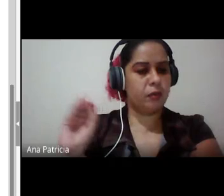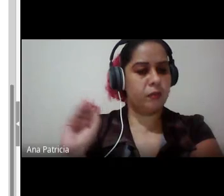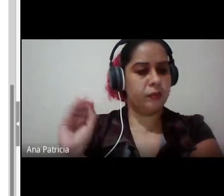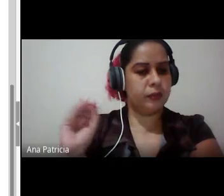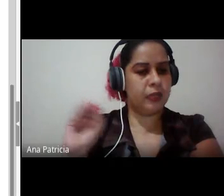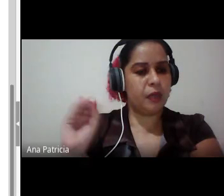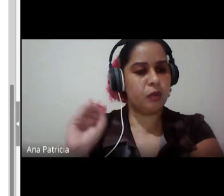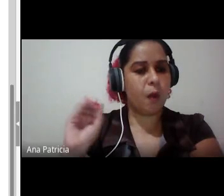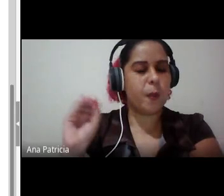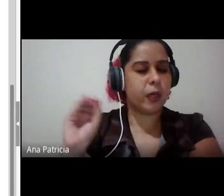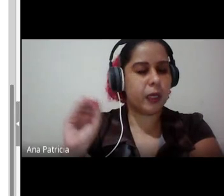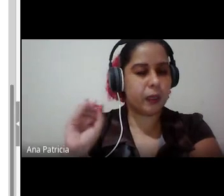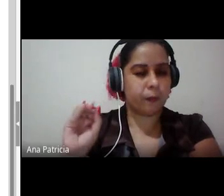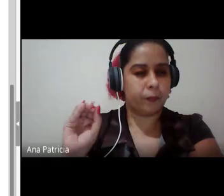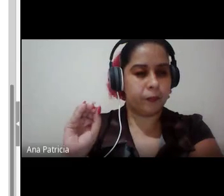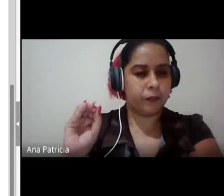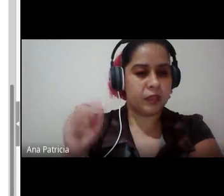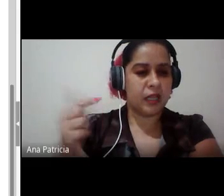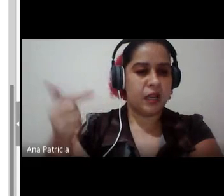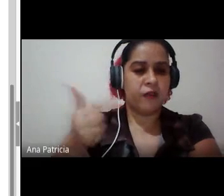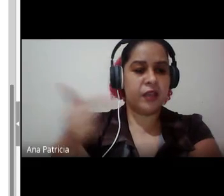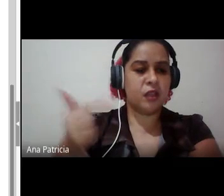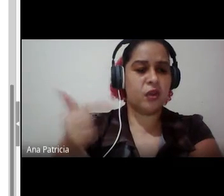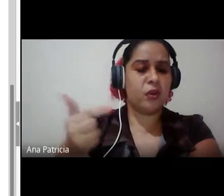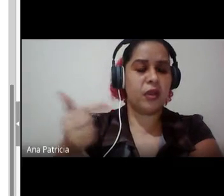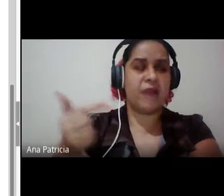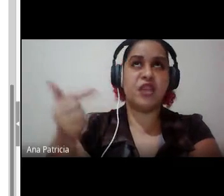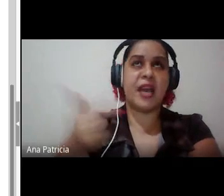movimento tremido só um pouquinho.